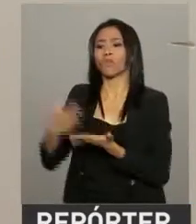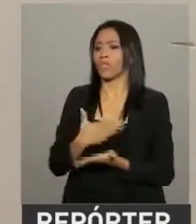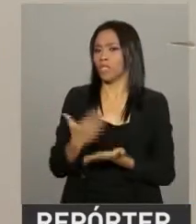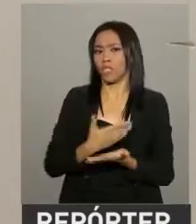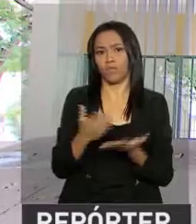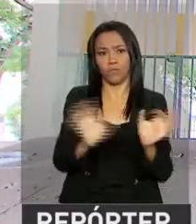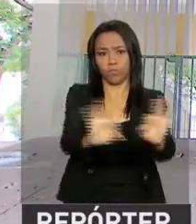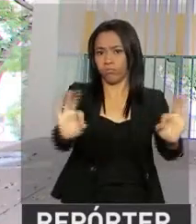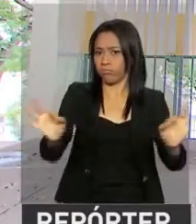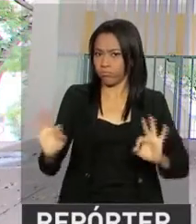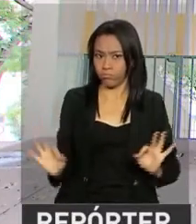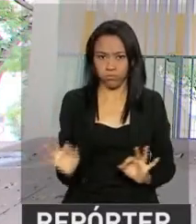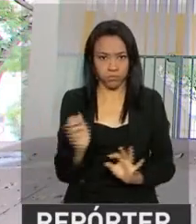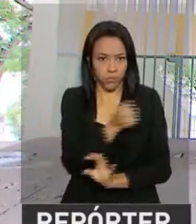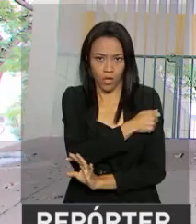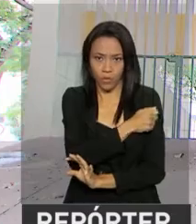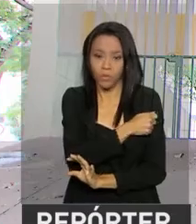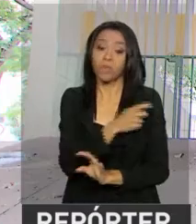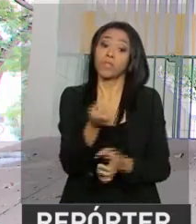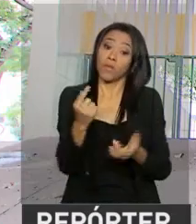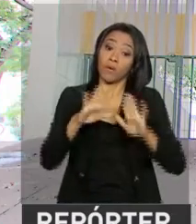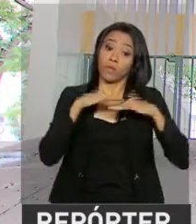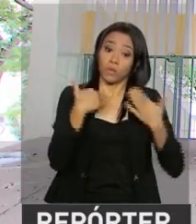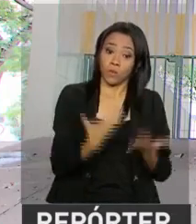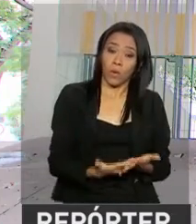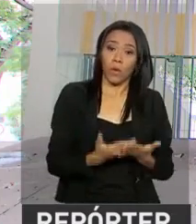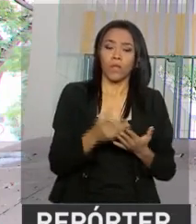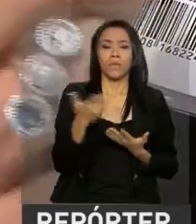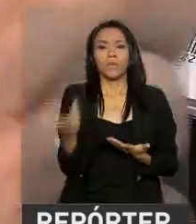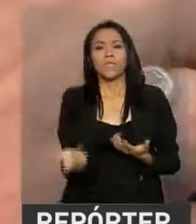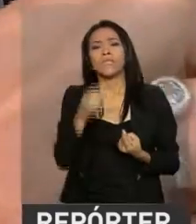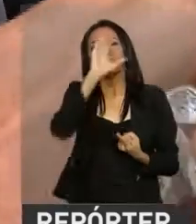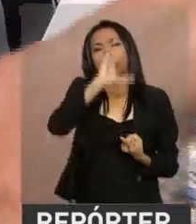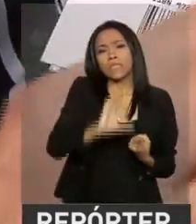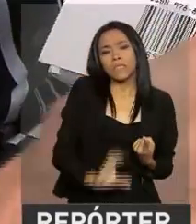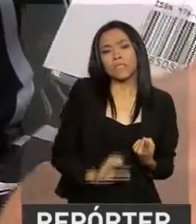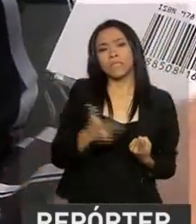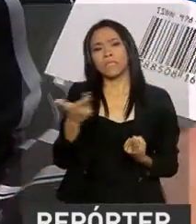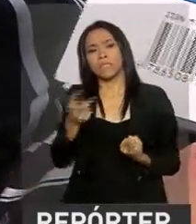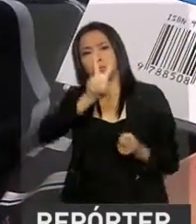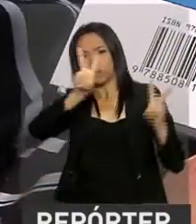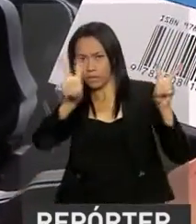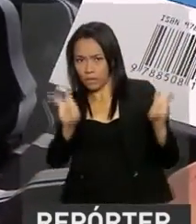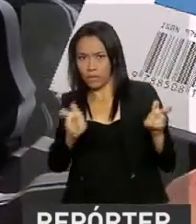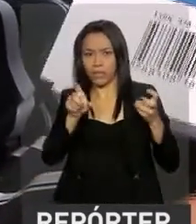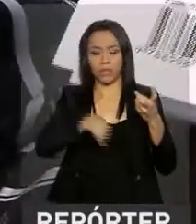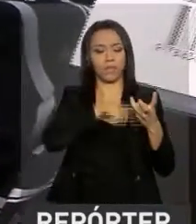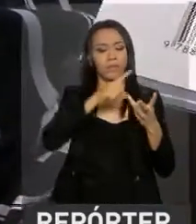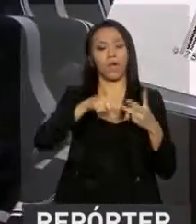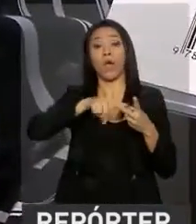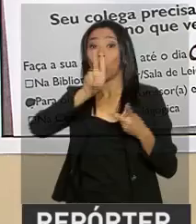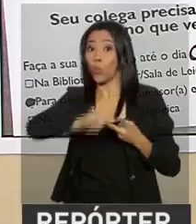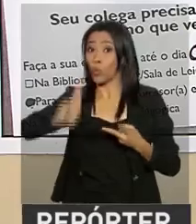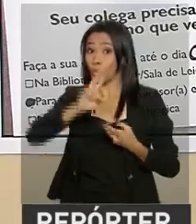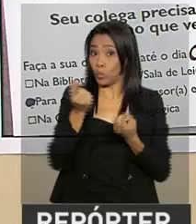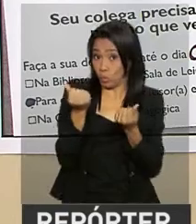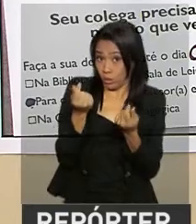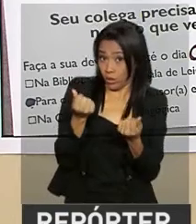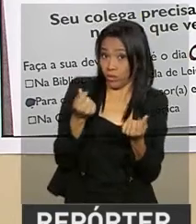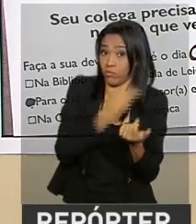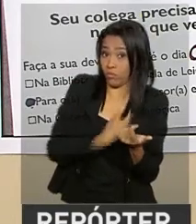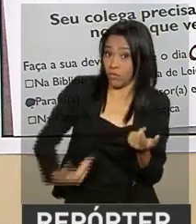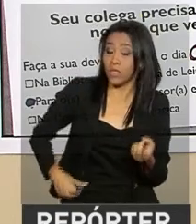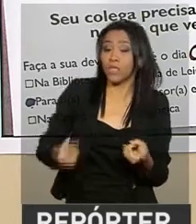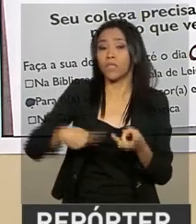né as escolas podem trabalhar a questão da cidadania né a questão do dinheiro público na